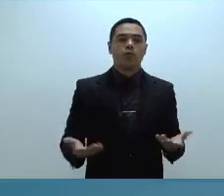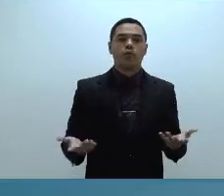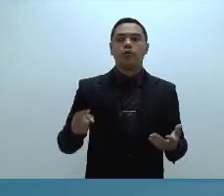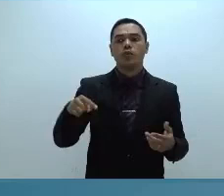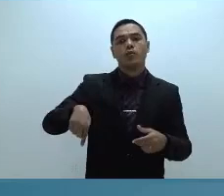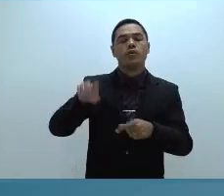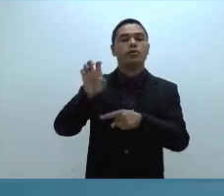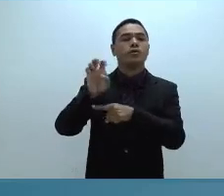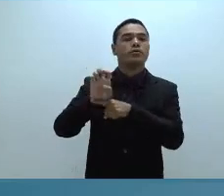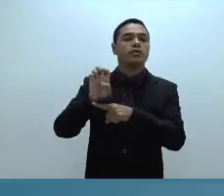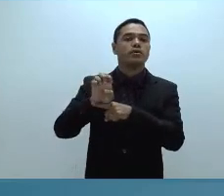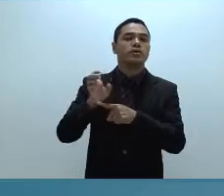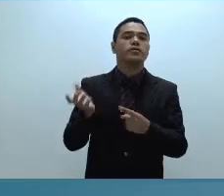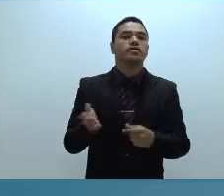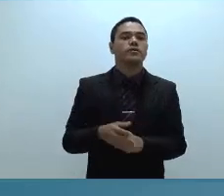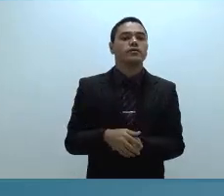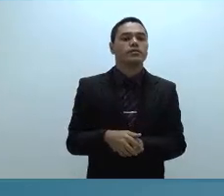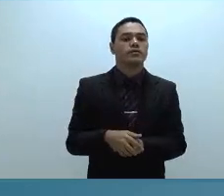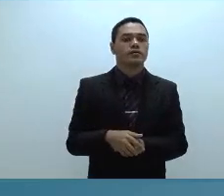Estado?